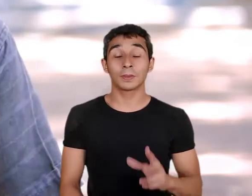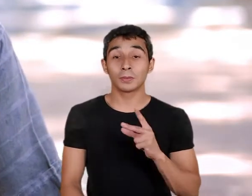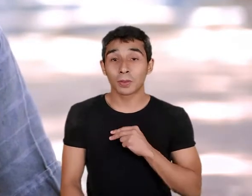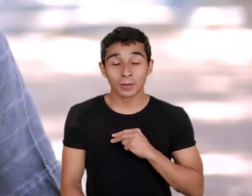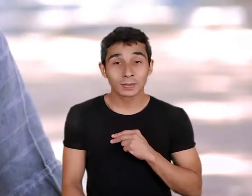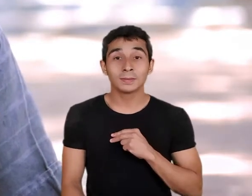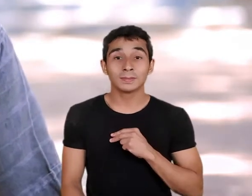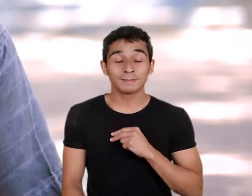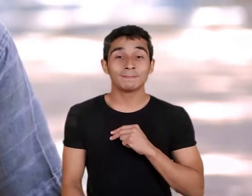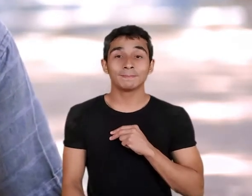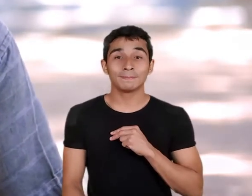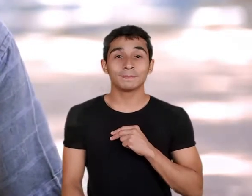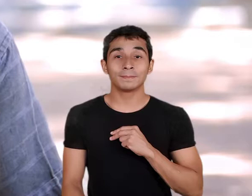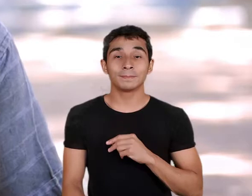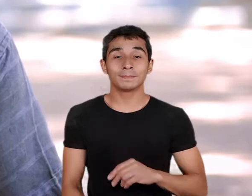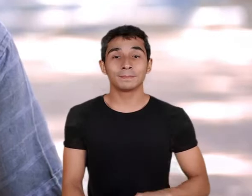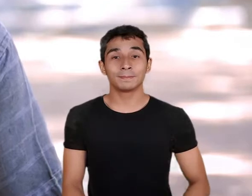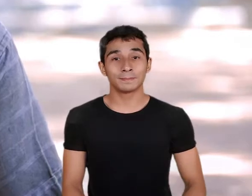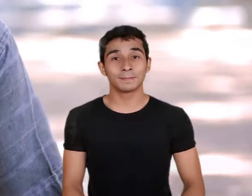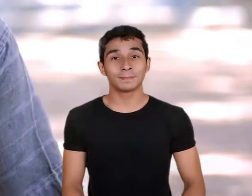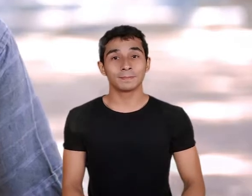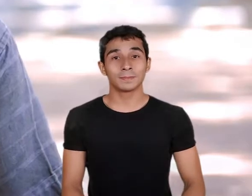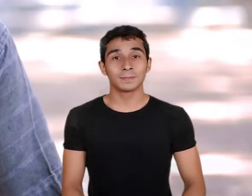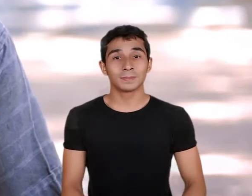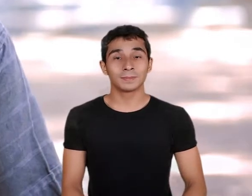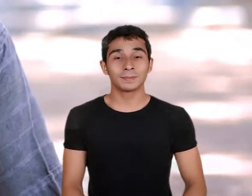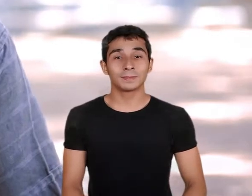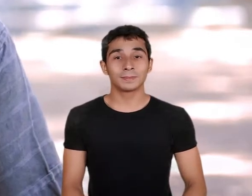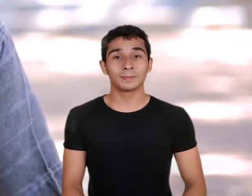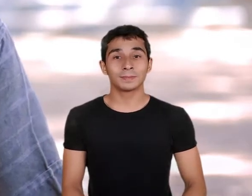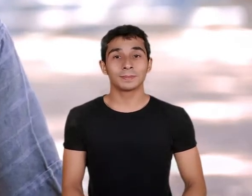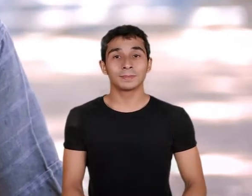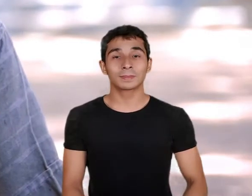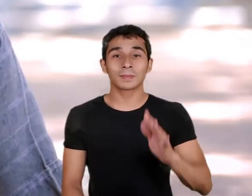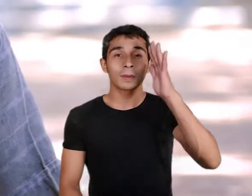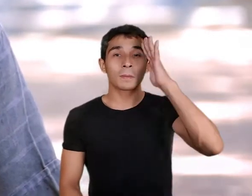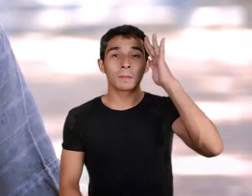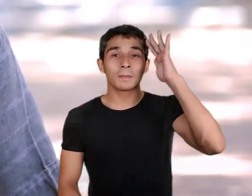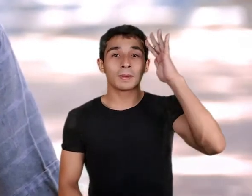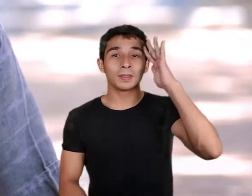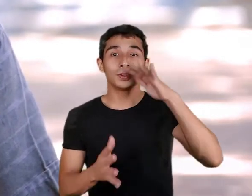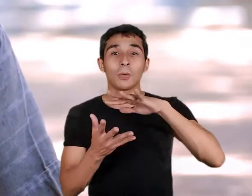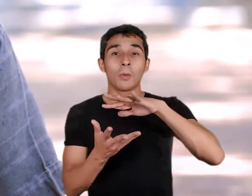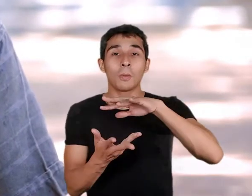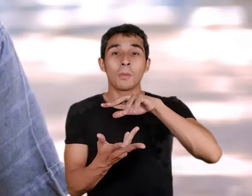Nossa, esse mundo, né, ele seria